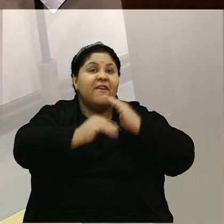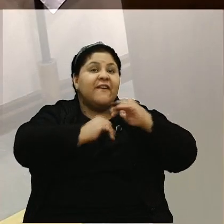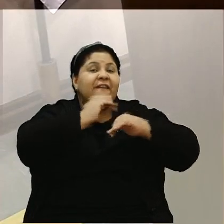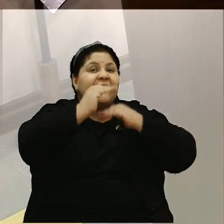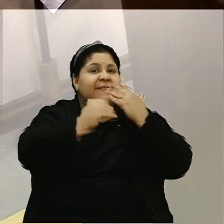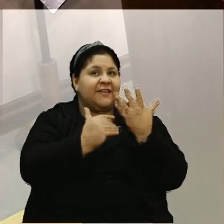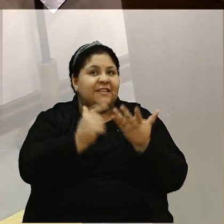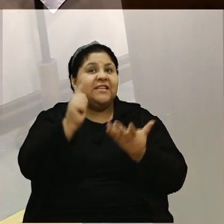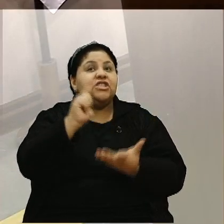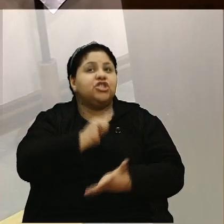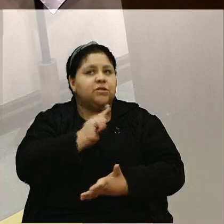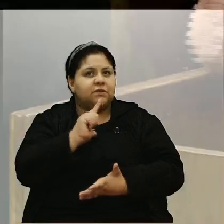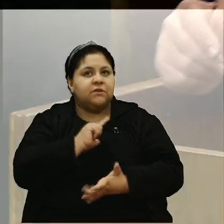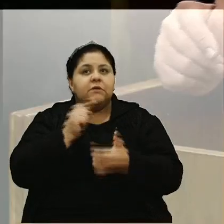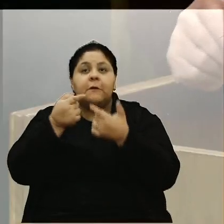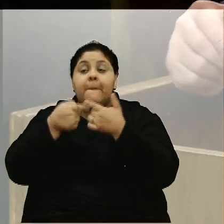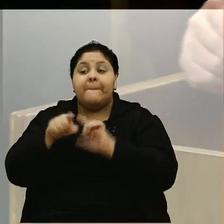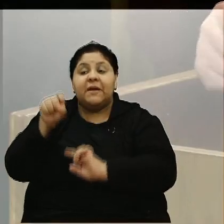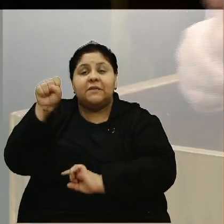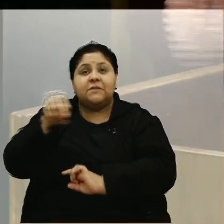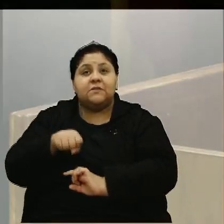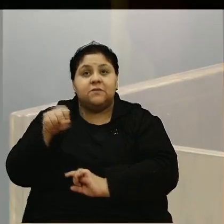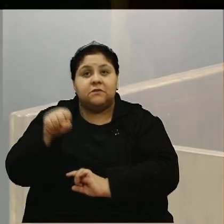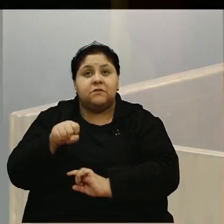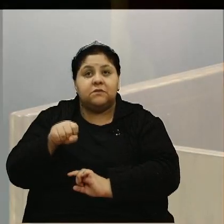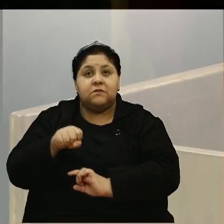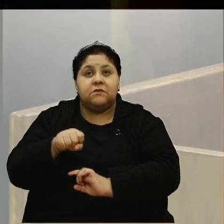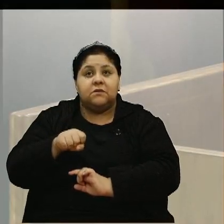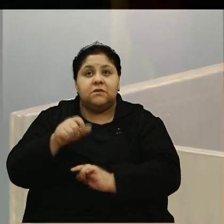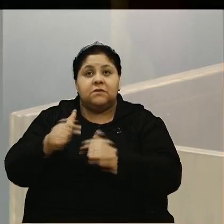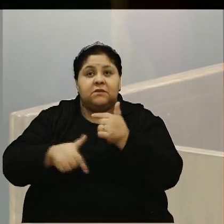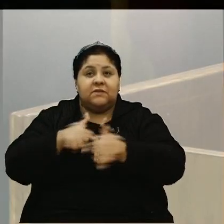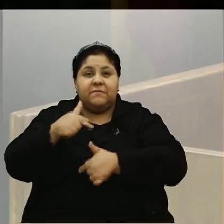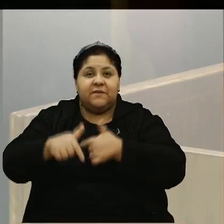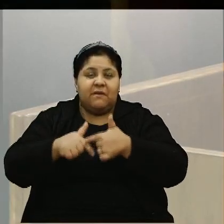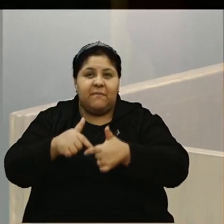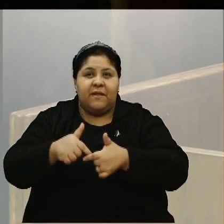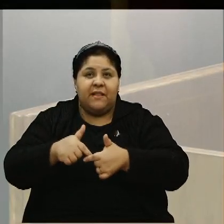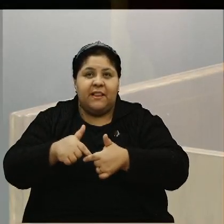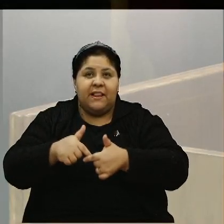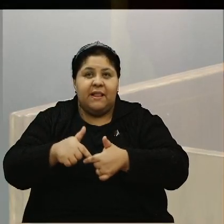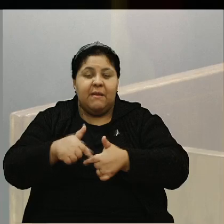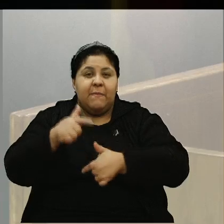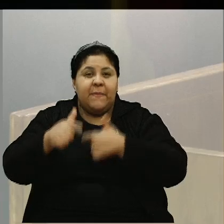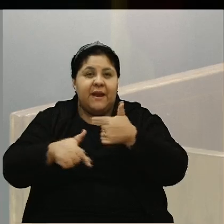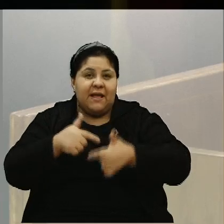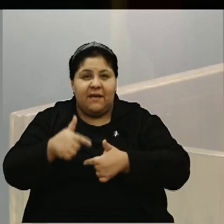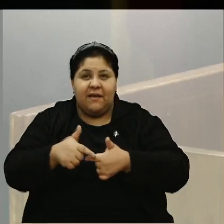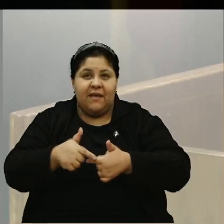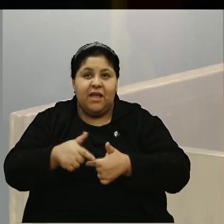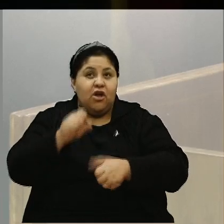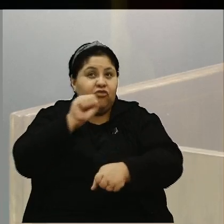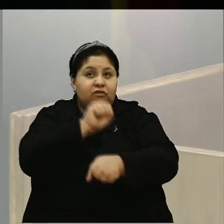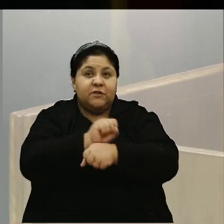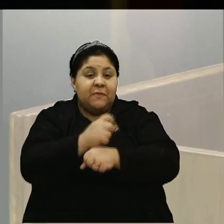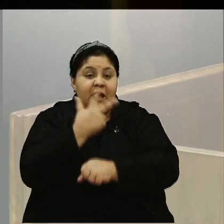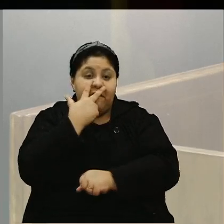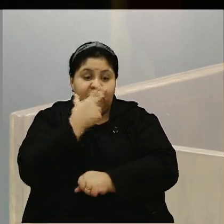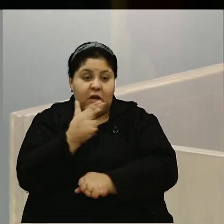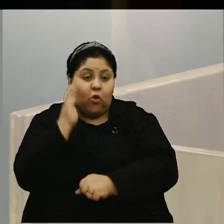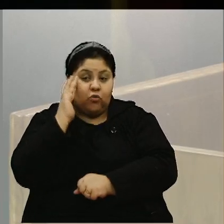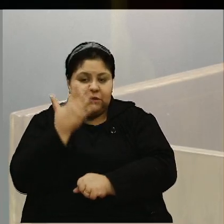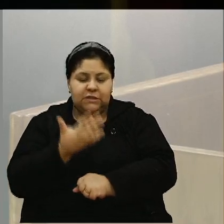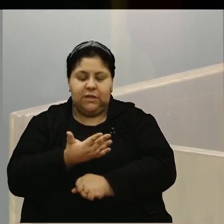que tínhamos. Mas sim, é que nem eu digo sempre, trabalhar para trás, enxugar gelo, eu não esperava com isso.